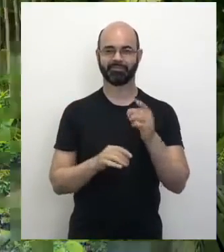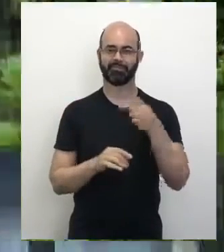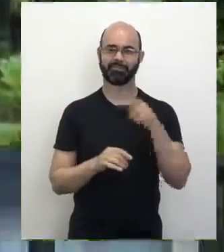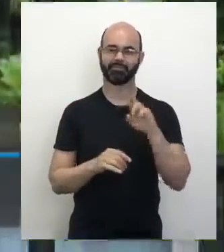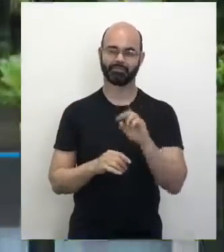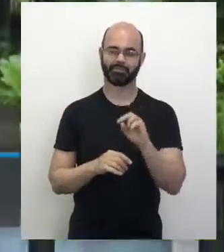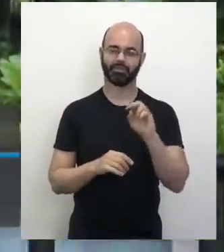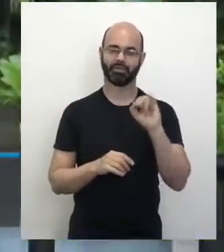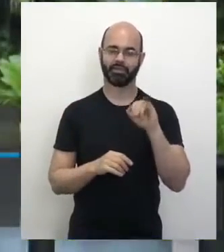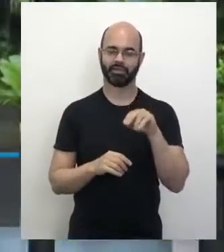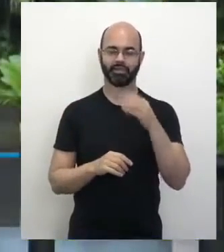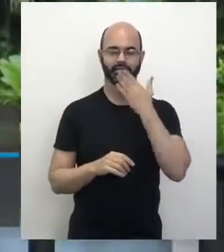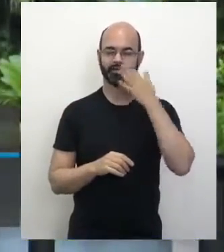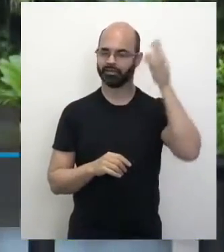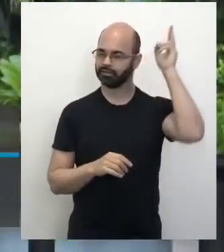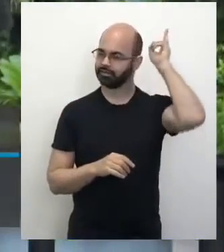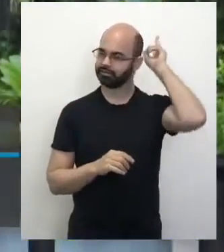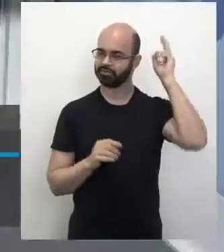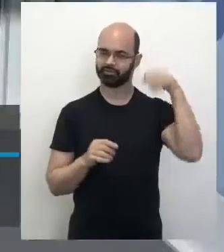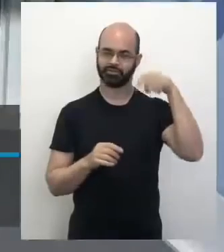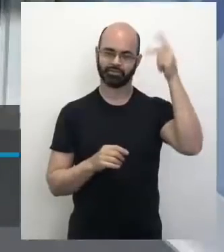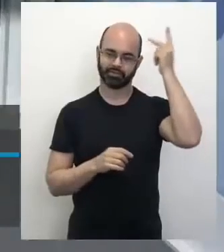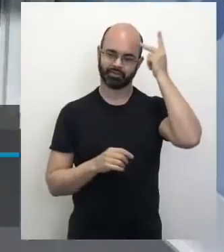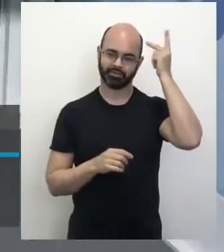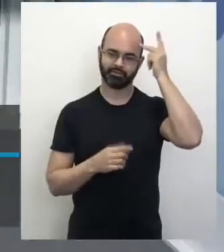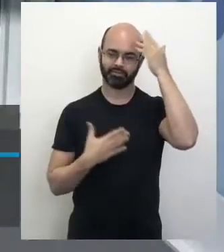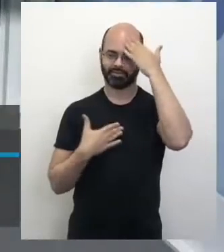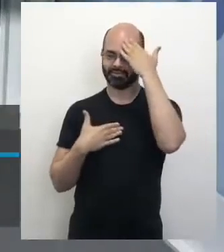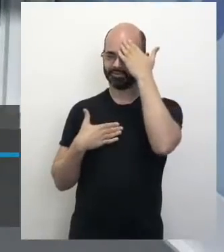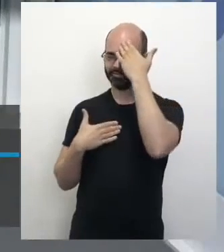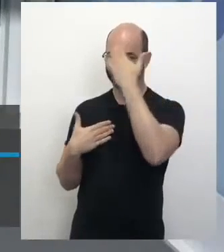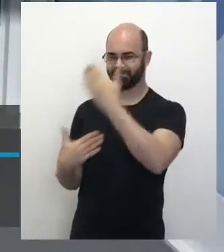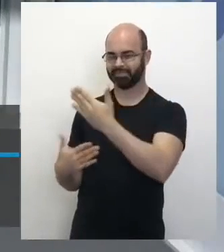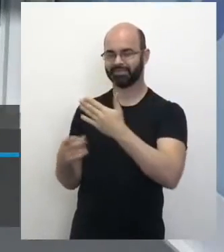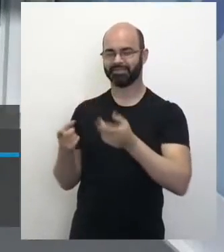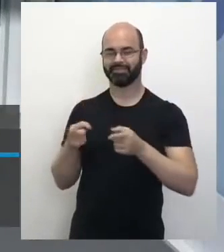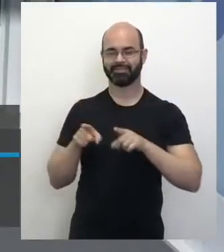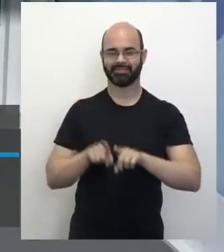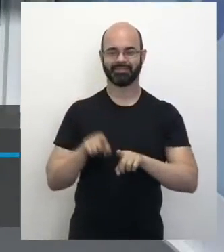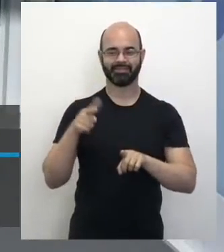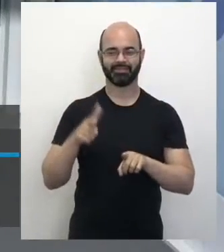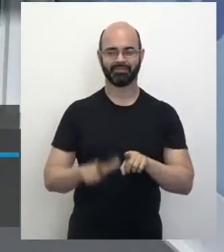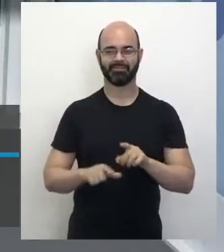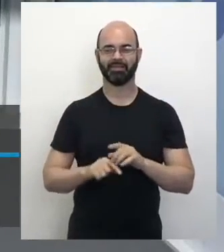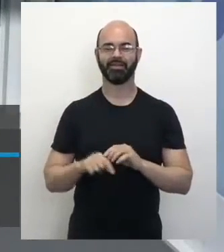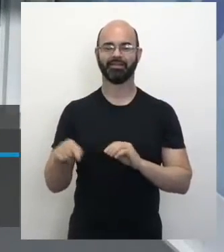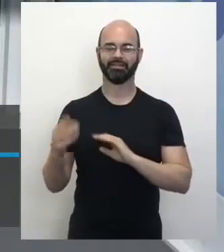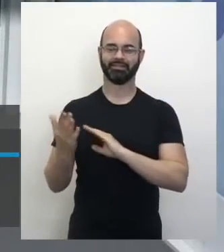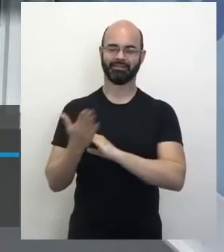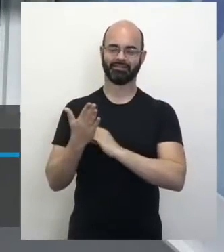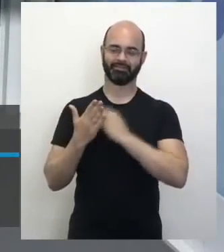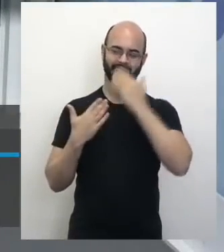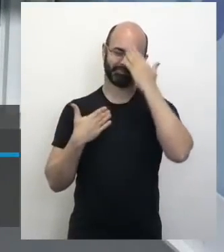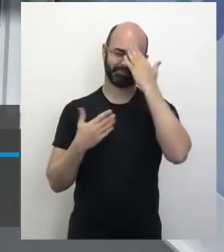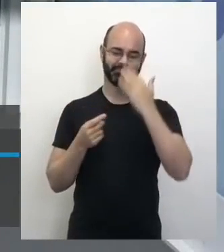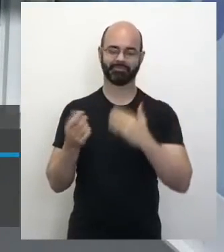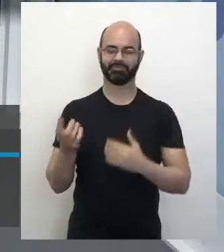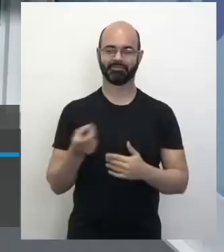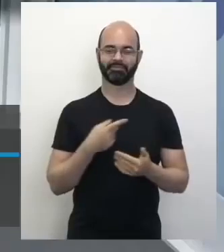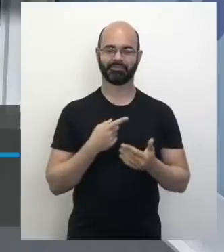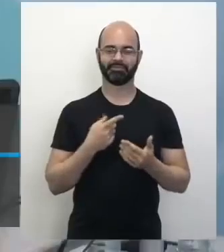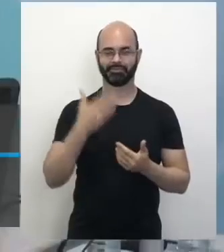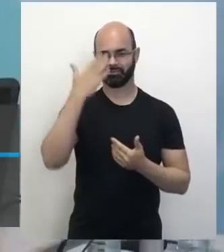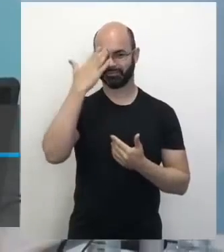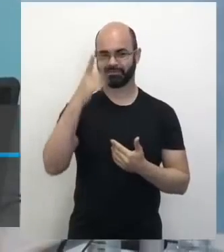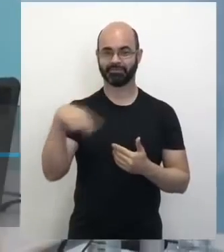Paulo. Obrigado a todos pela participação, obrigado, Carlão, por mais essa parceria que é maravilhosa. Obrigado a todos, até